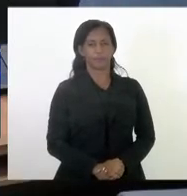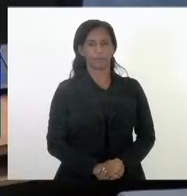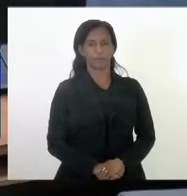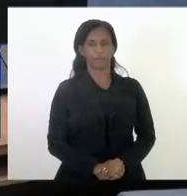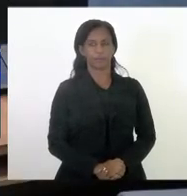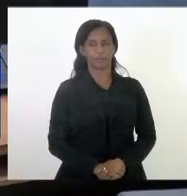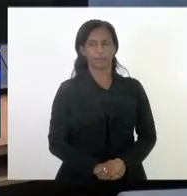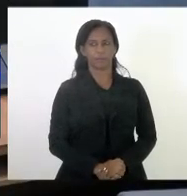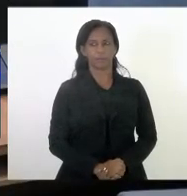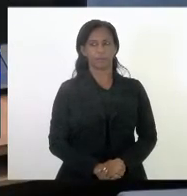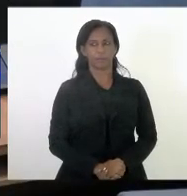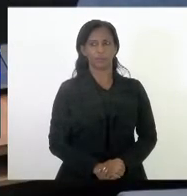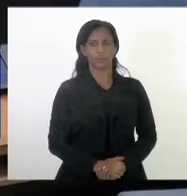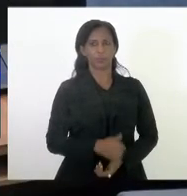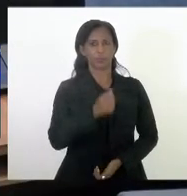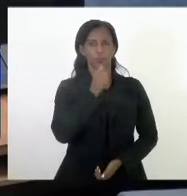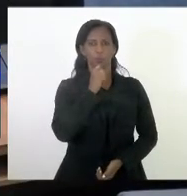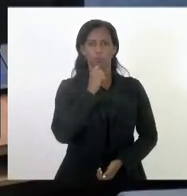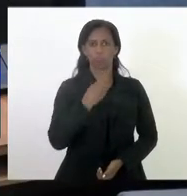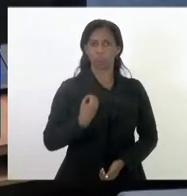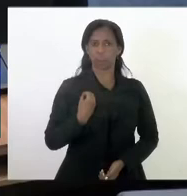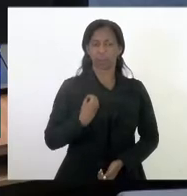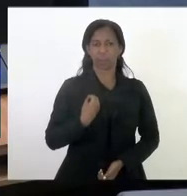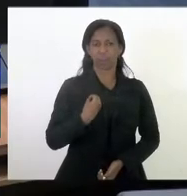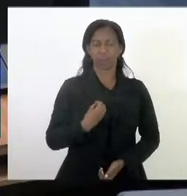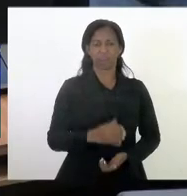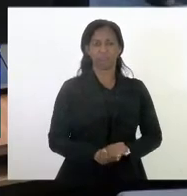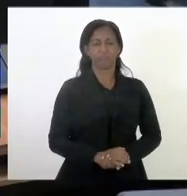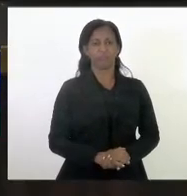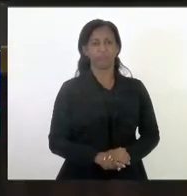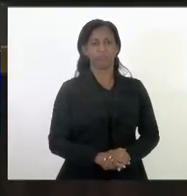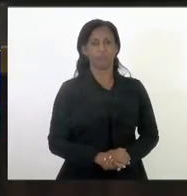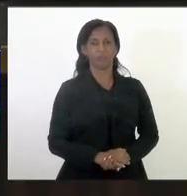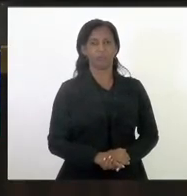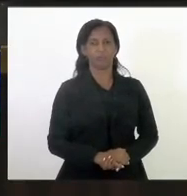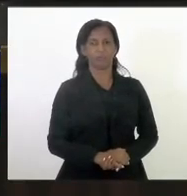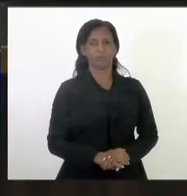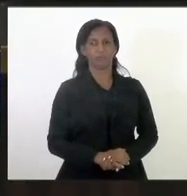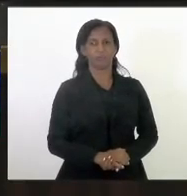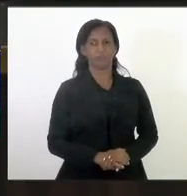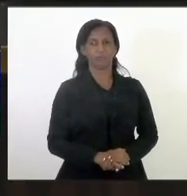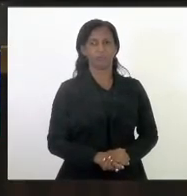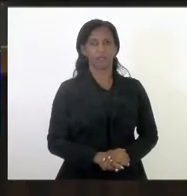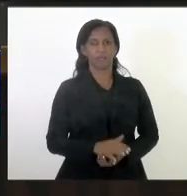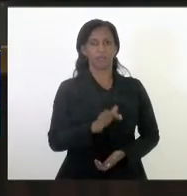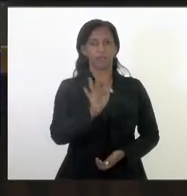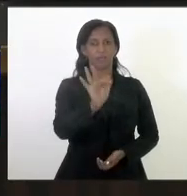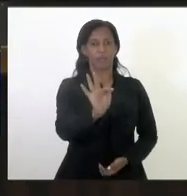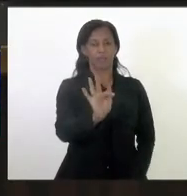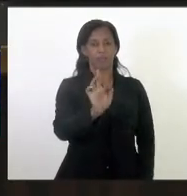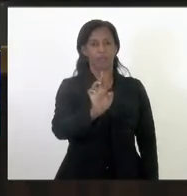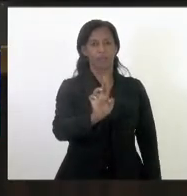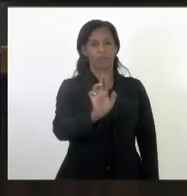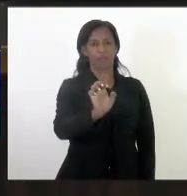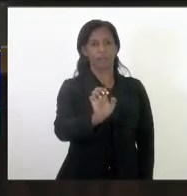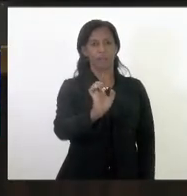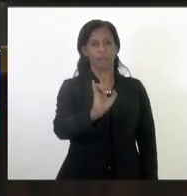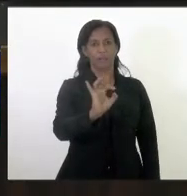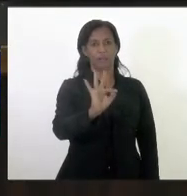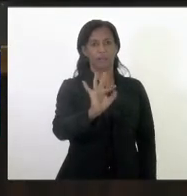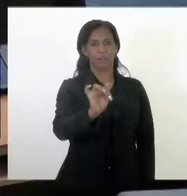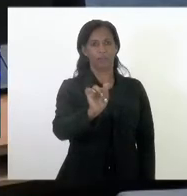não se encontrando presente. Próximo orador inscrito é o deputado Alexandre Freitas.